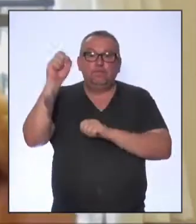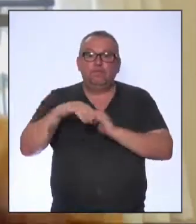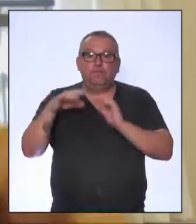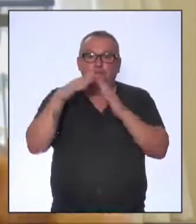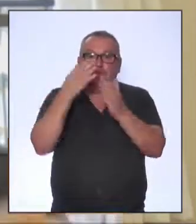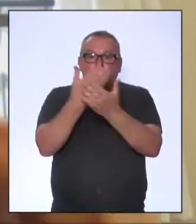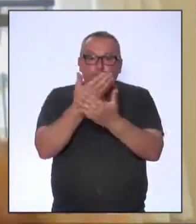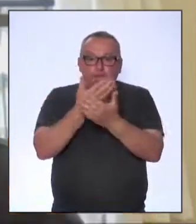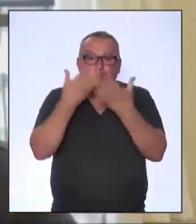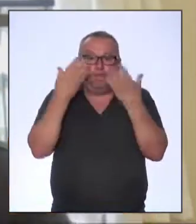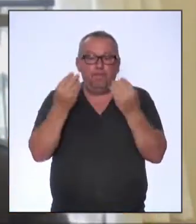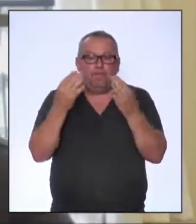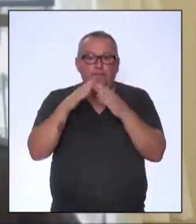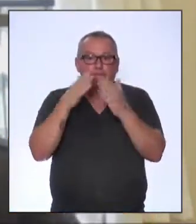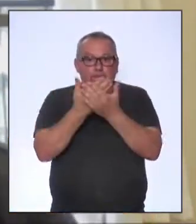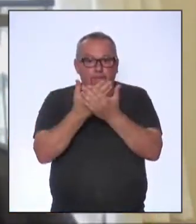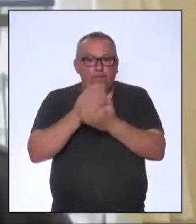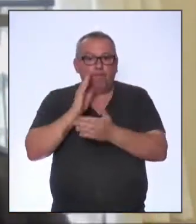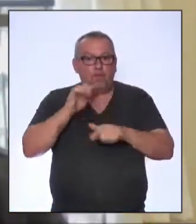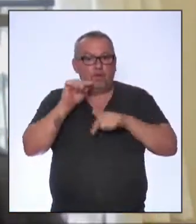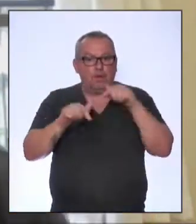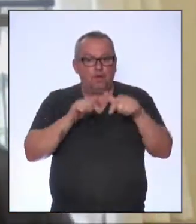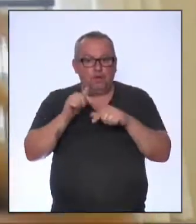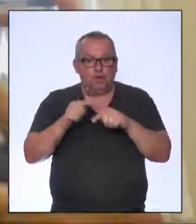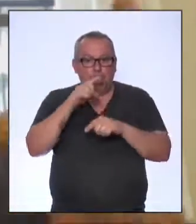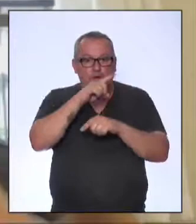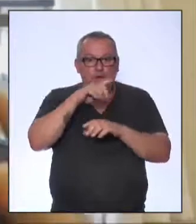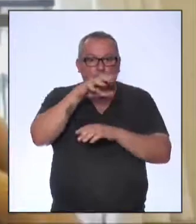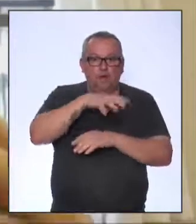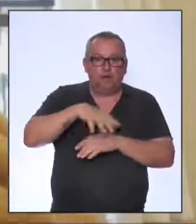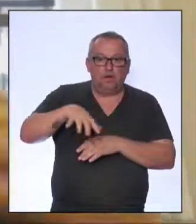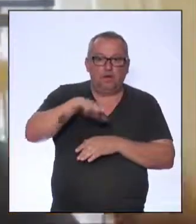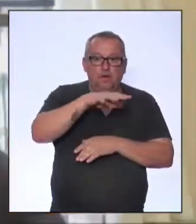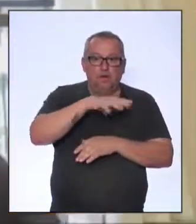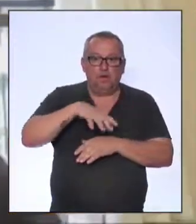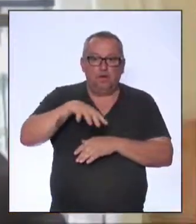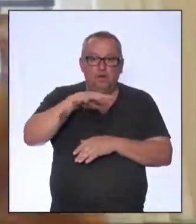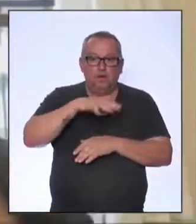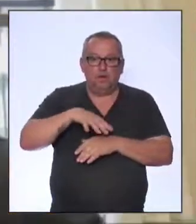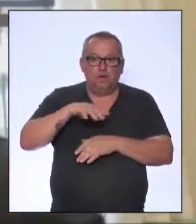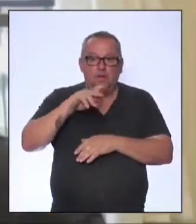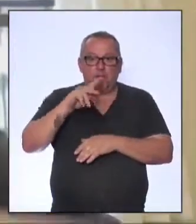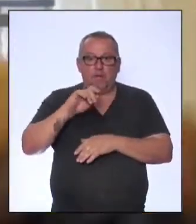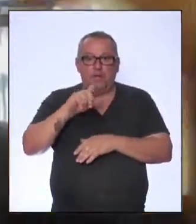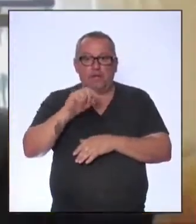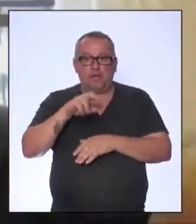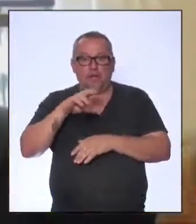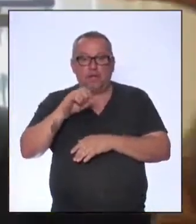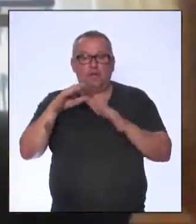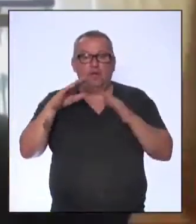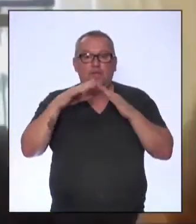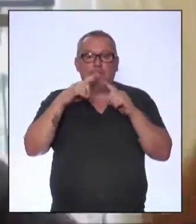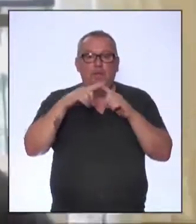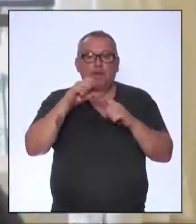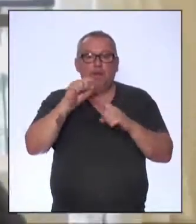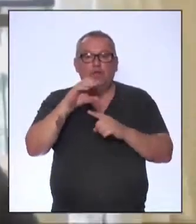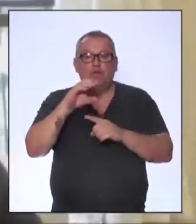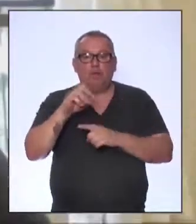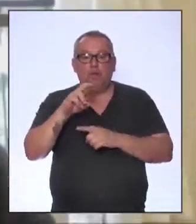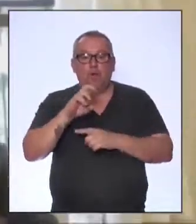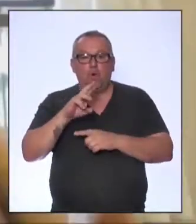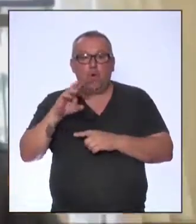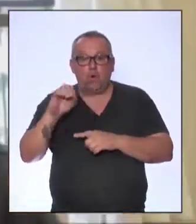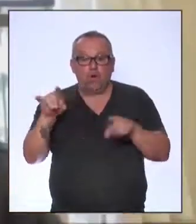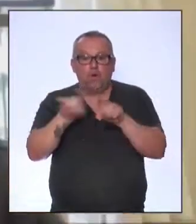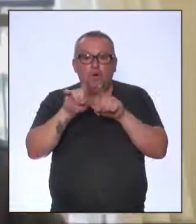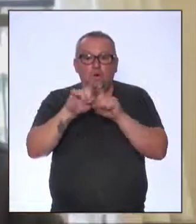outra, muitas escolas já trabalham, aqui nessa região de Parelheiros, Capela do Socorro, até a Zona Leste, Zona Norte, tem